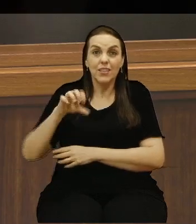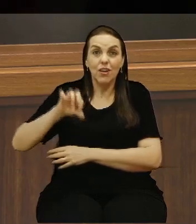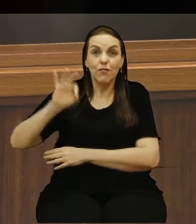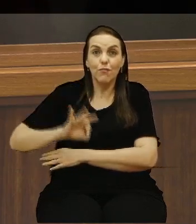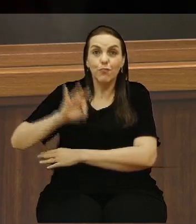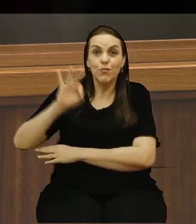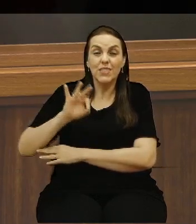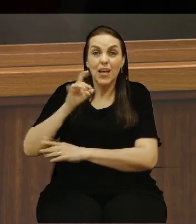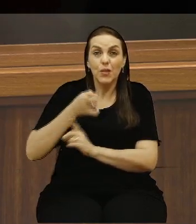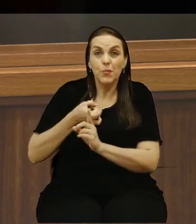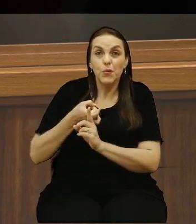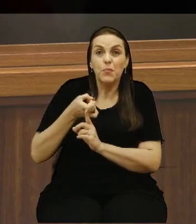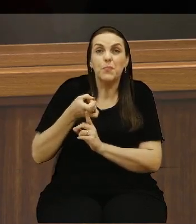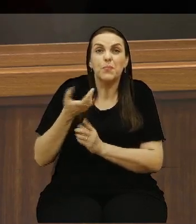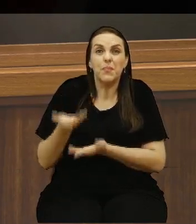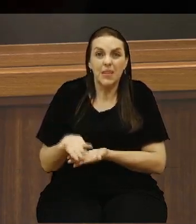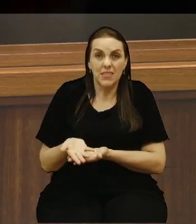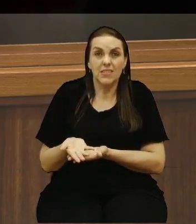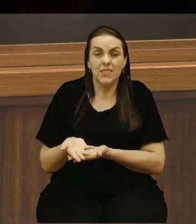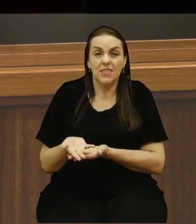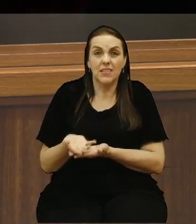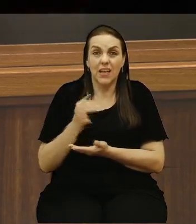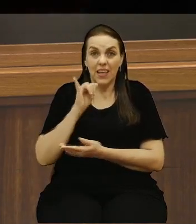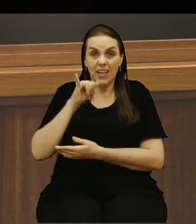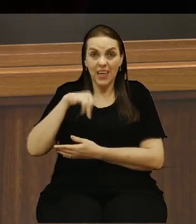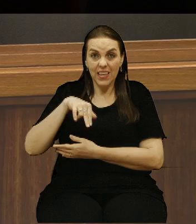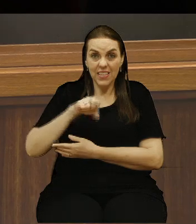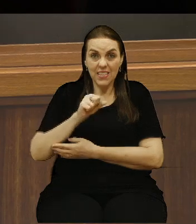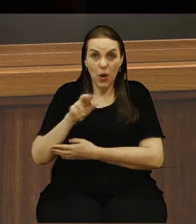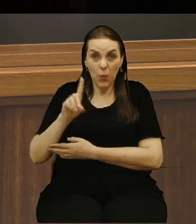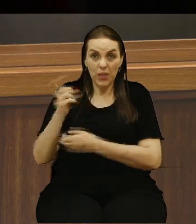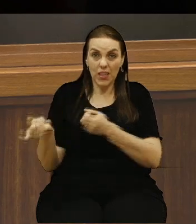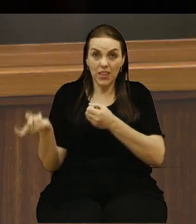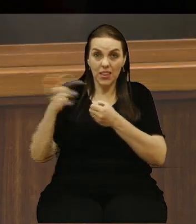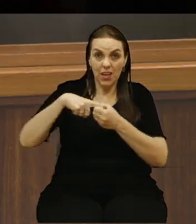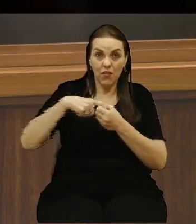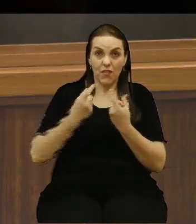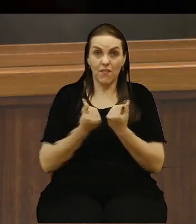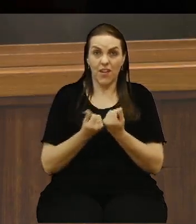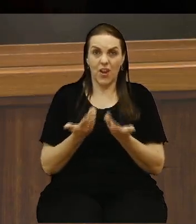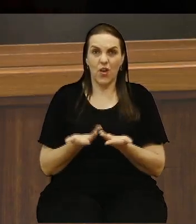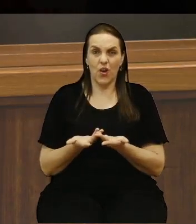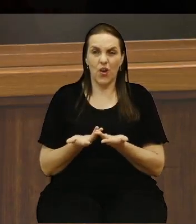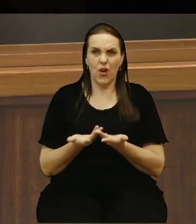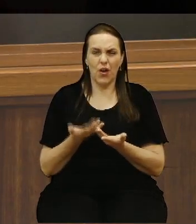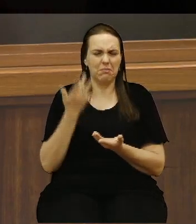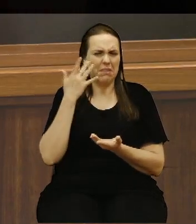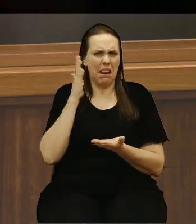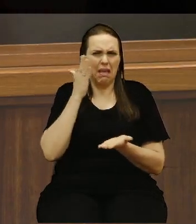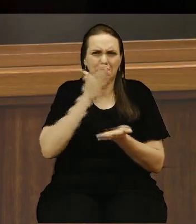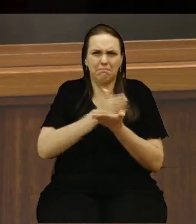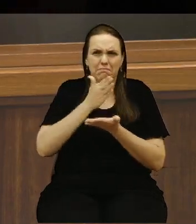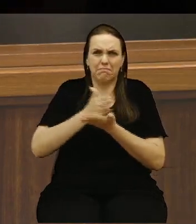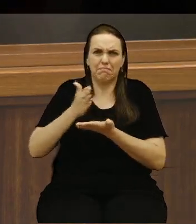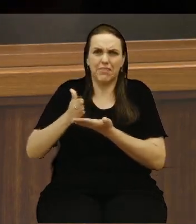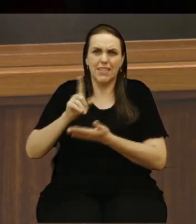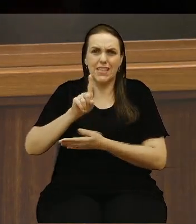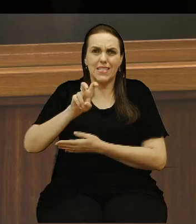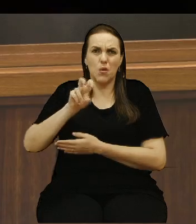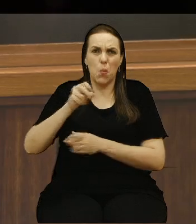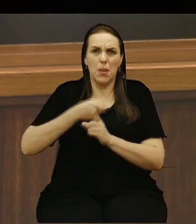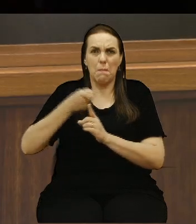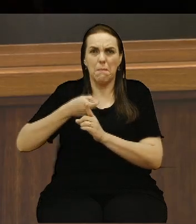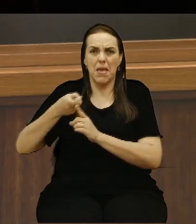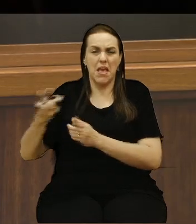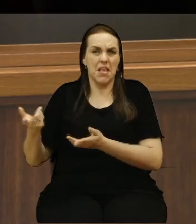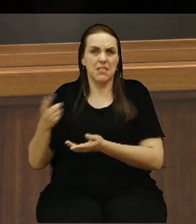0,39% ao mês para o InSaúde devolver esse valor em, se eu não me engano, 150, 180 meses, não